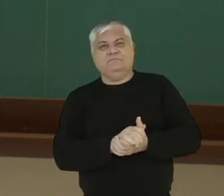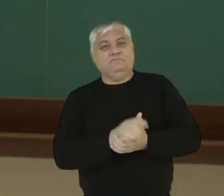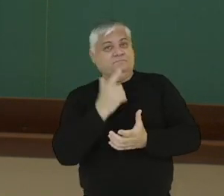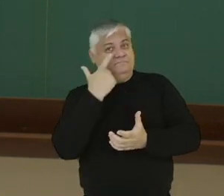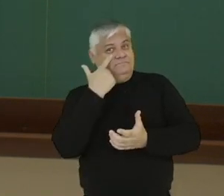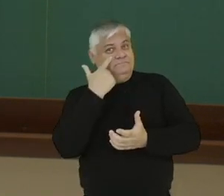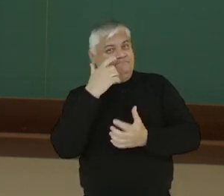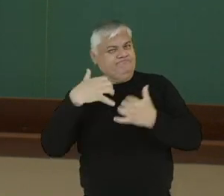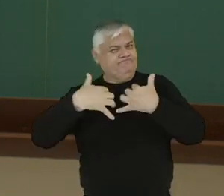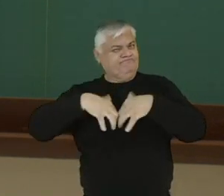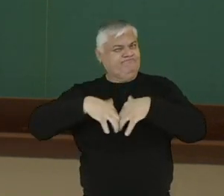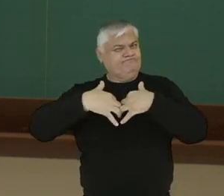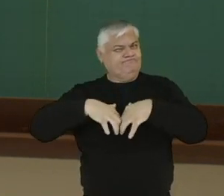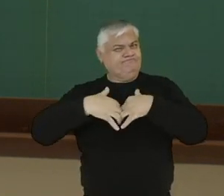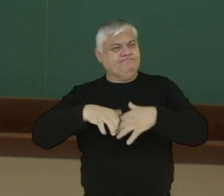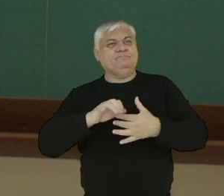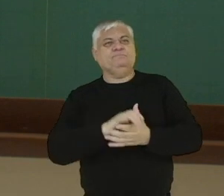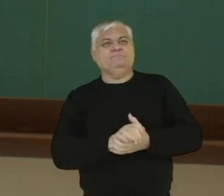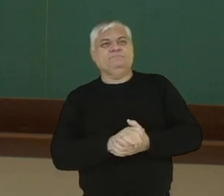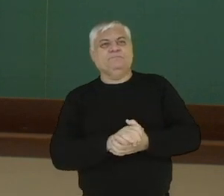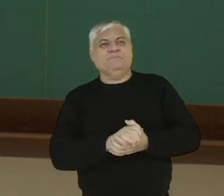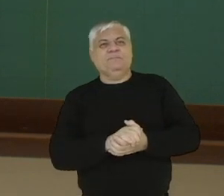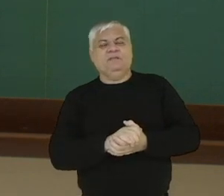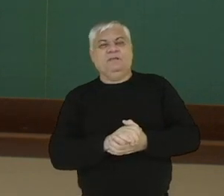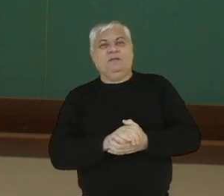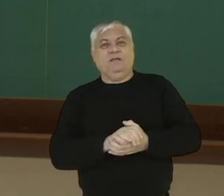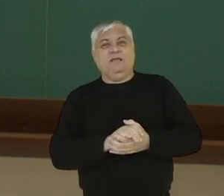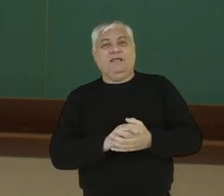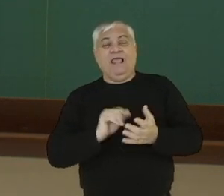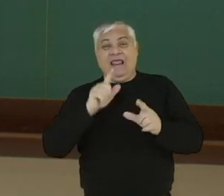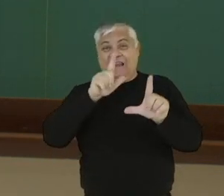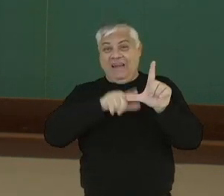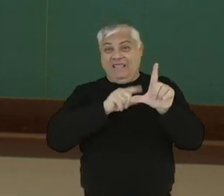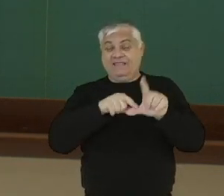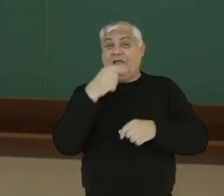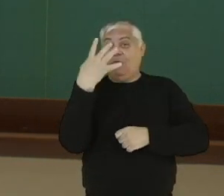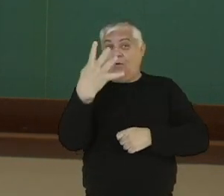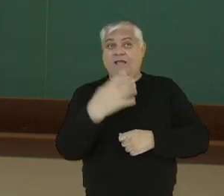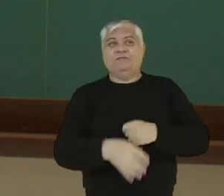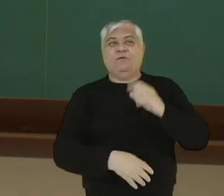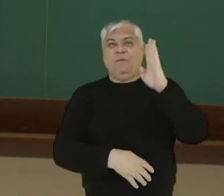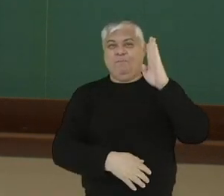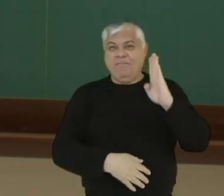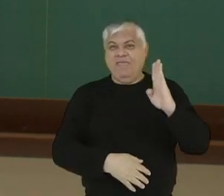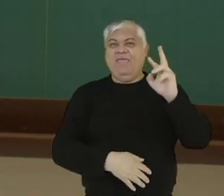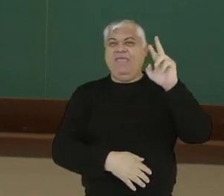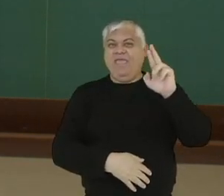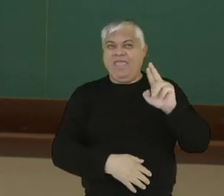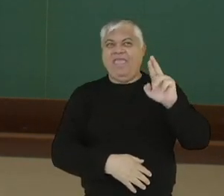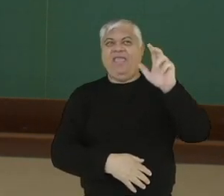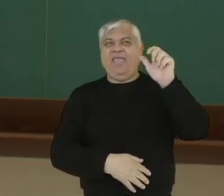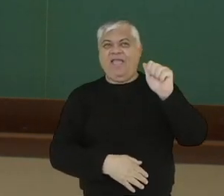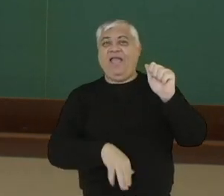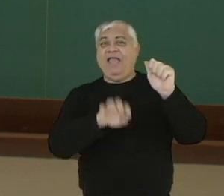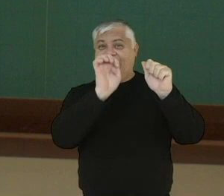Precisamos pensar, tá? Então, olha só. São 4 opções de letra e 3 opções de número,